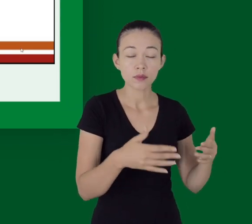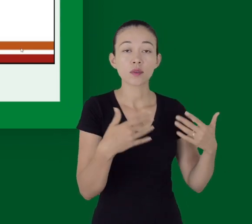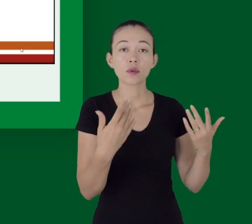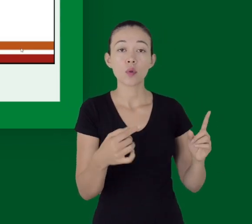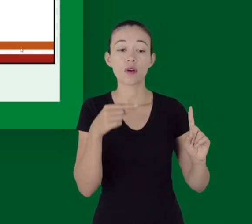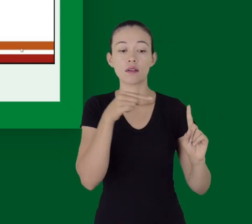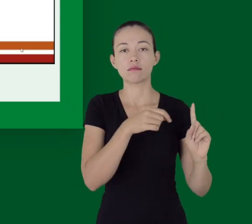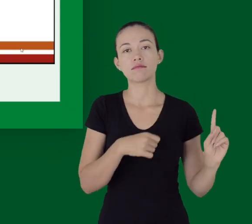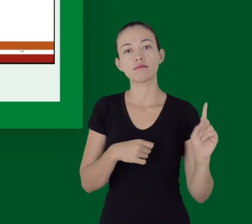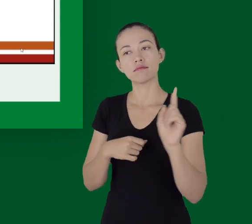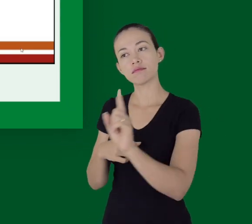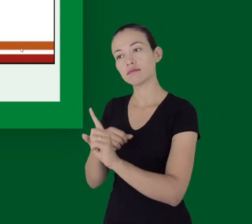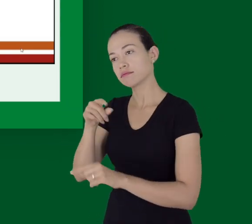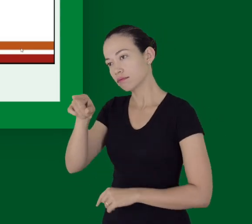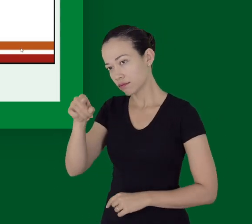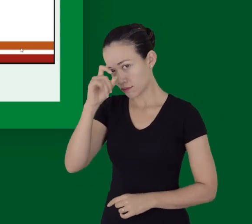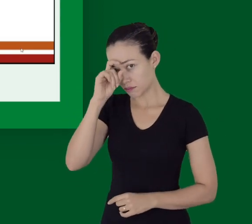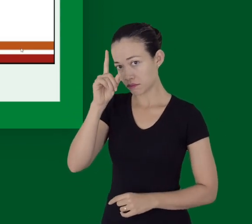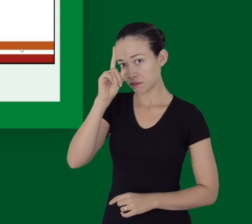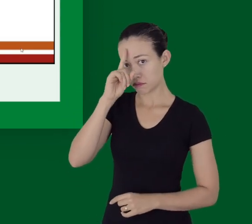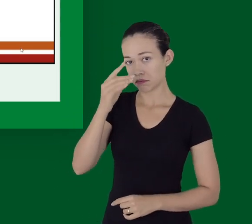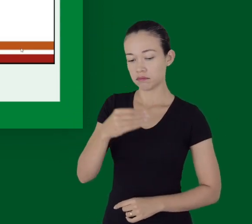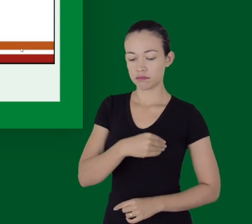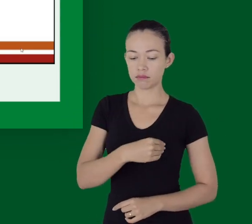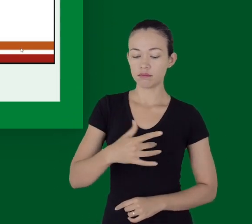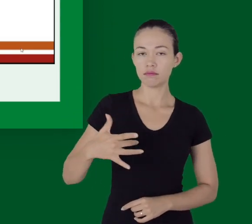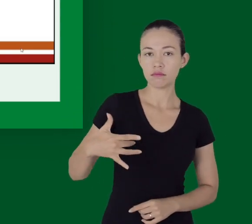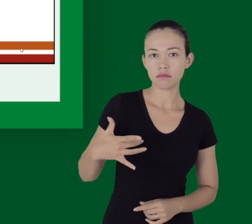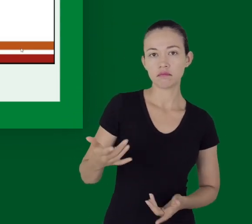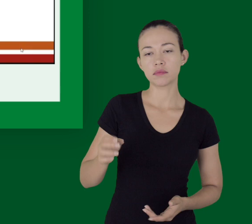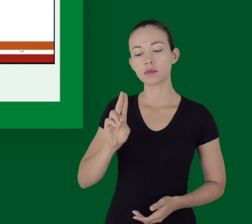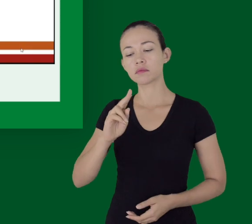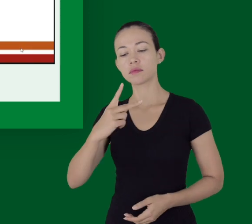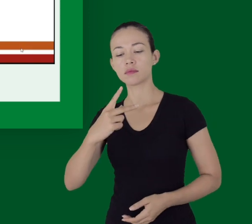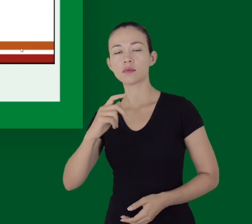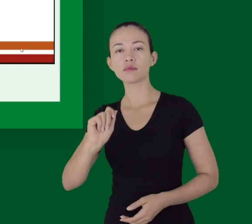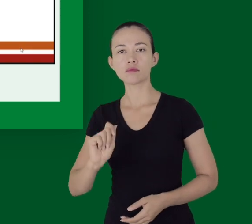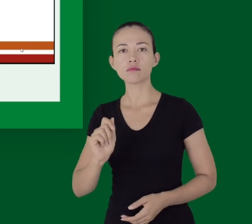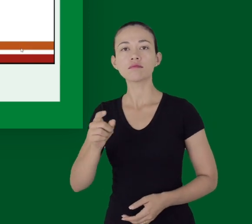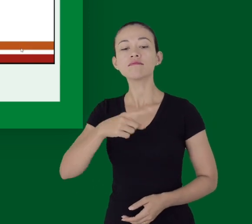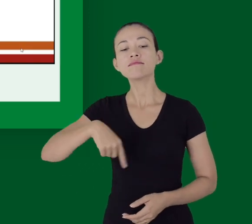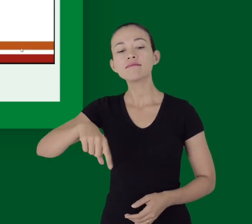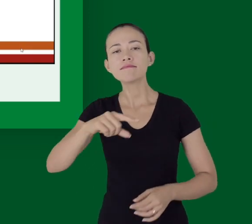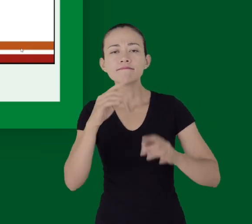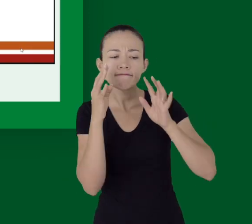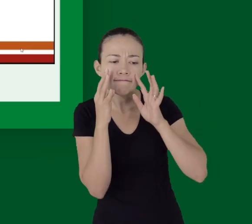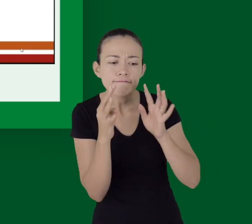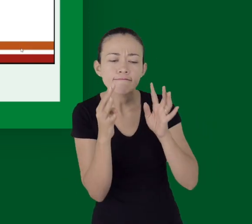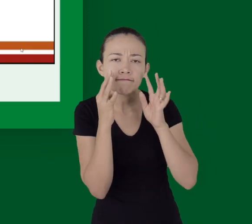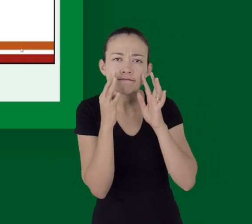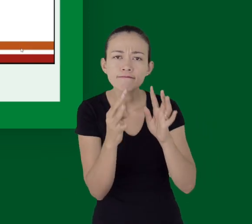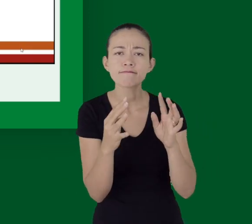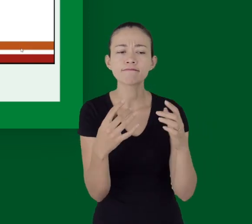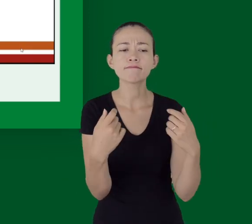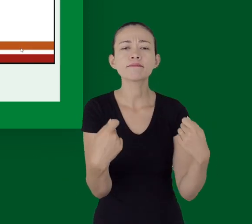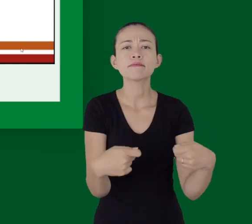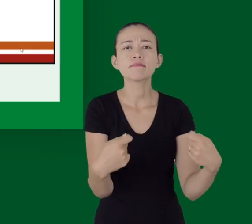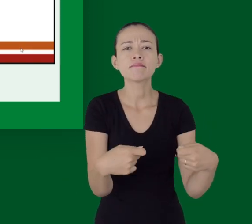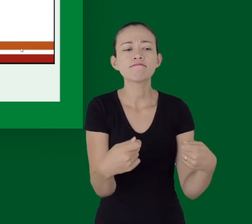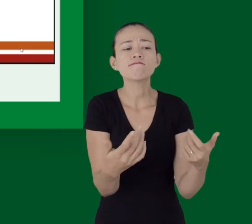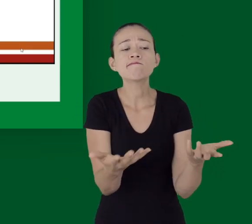de algum pronto-socorro, né? Ou do hospital, ou da UPA, ou do posto de saúde. O que a gente tem que se